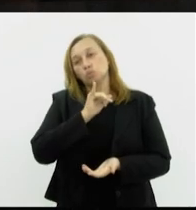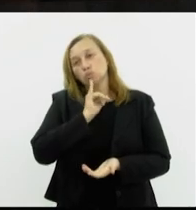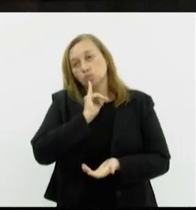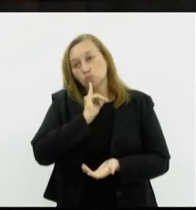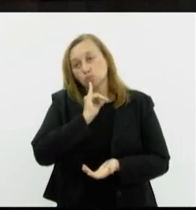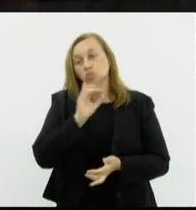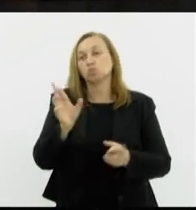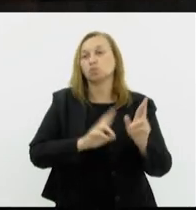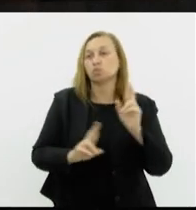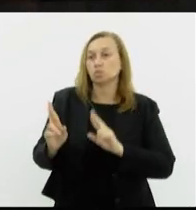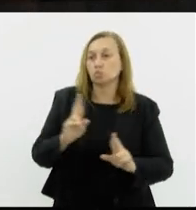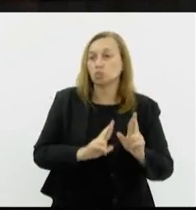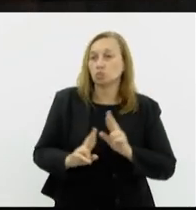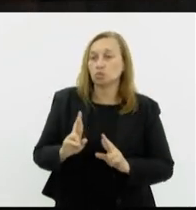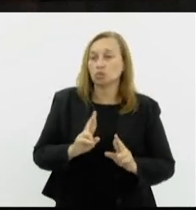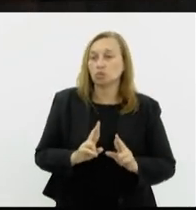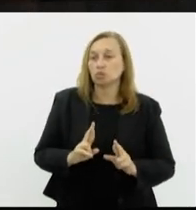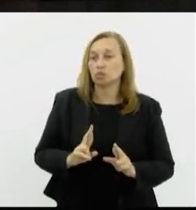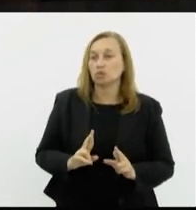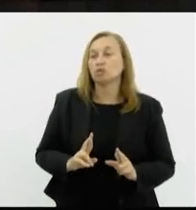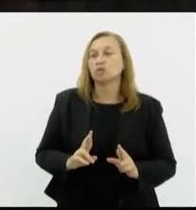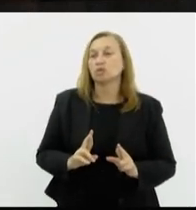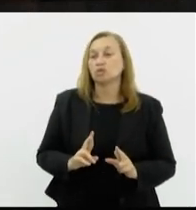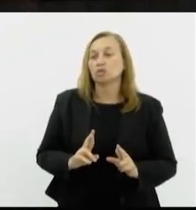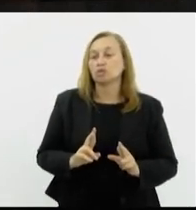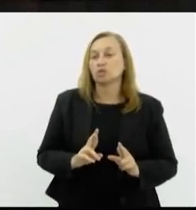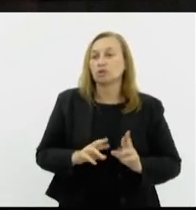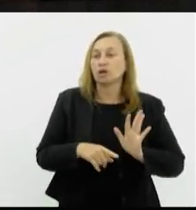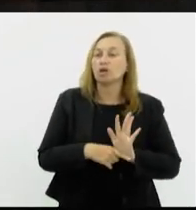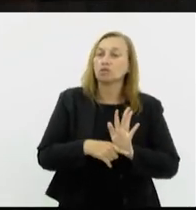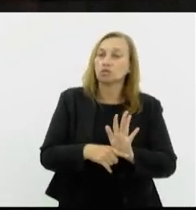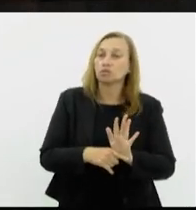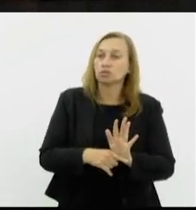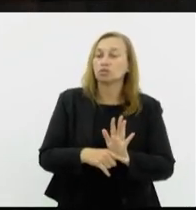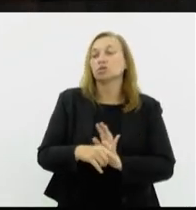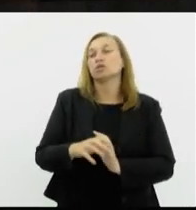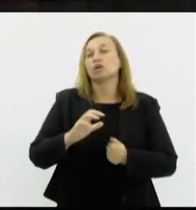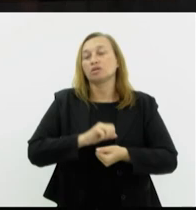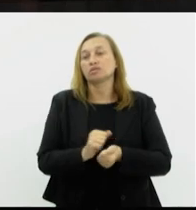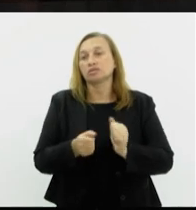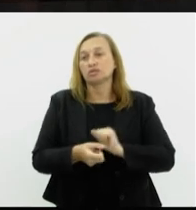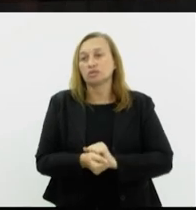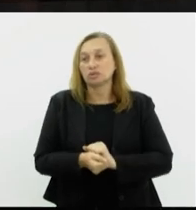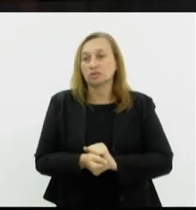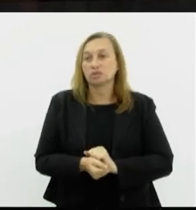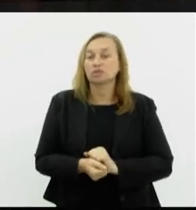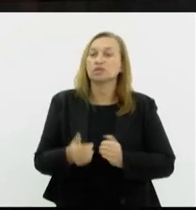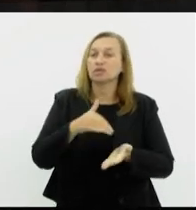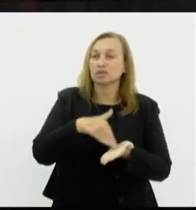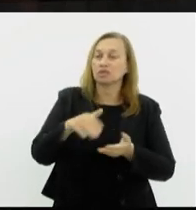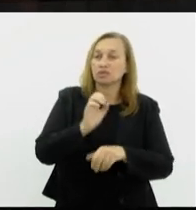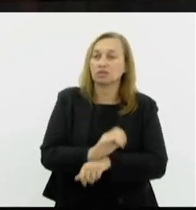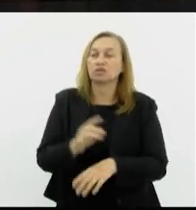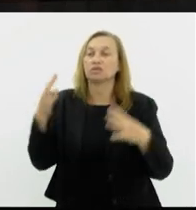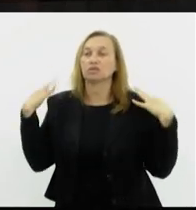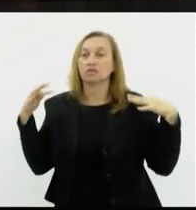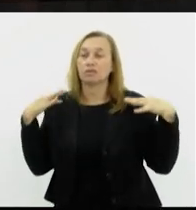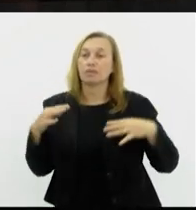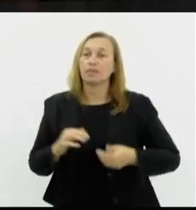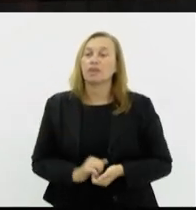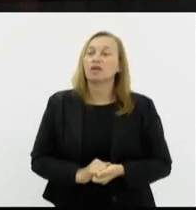com relação ao atendimento aos nossos artesãos pela Secretaria de Estado de Turismo. Então, no